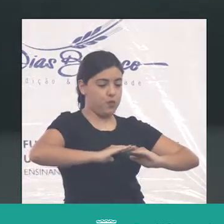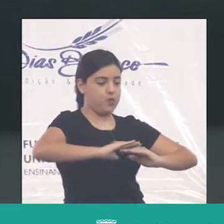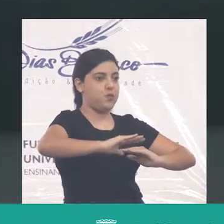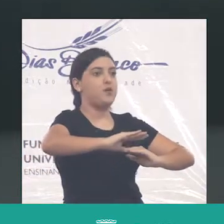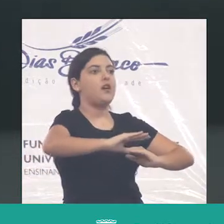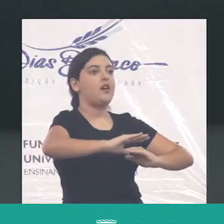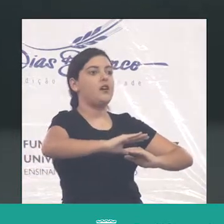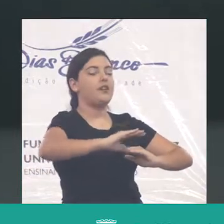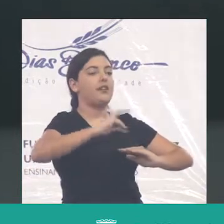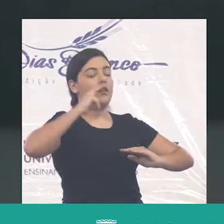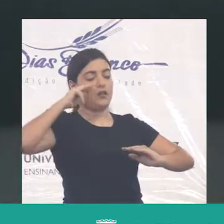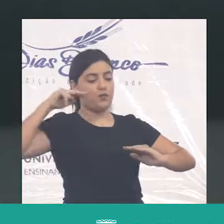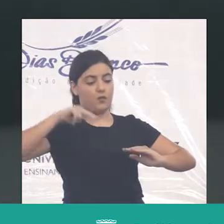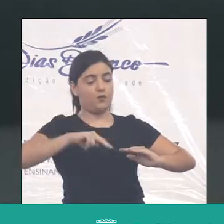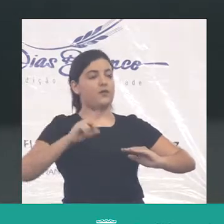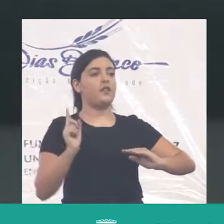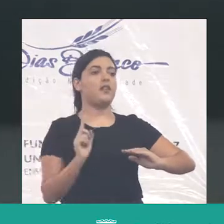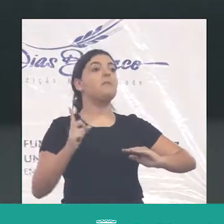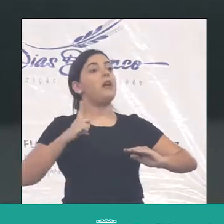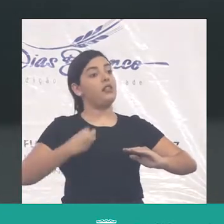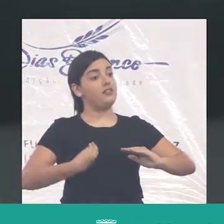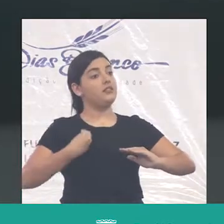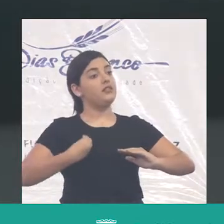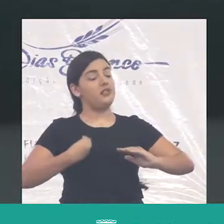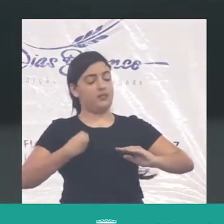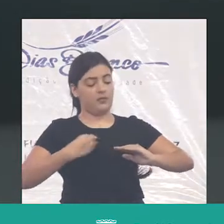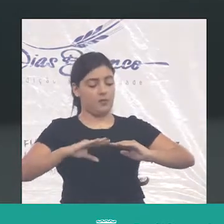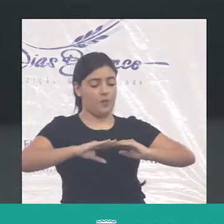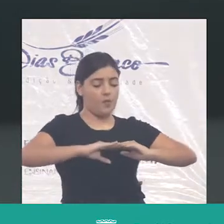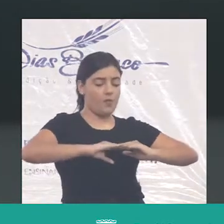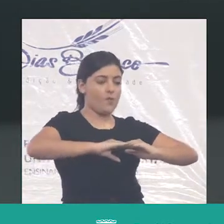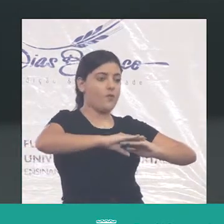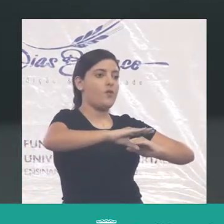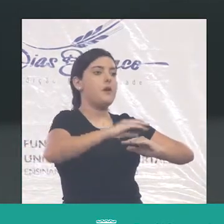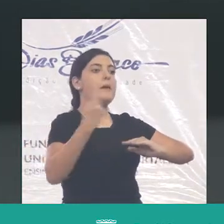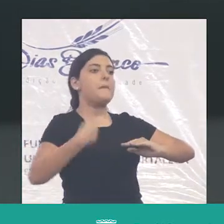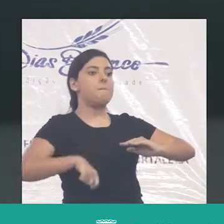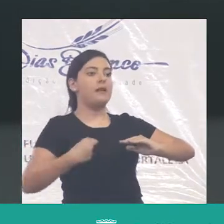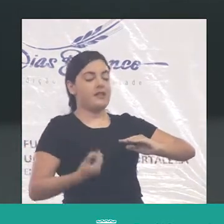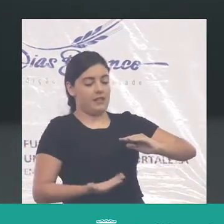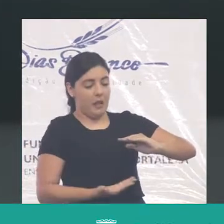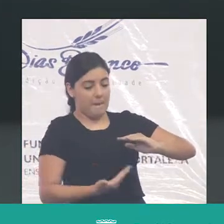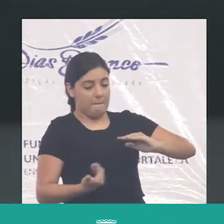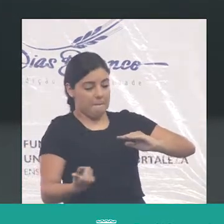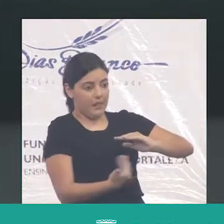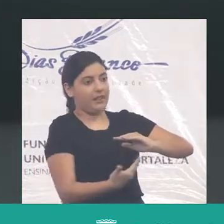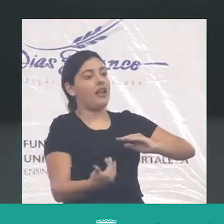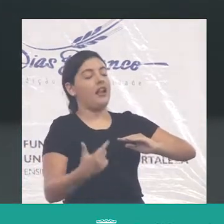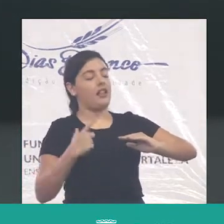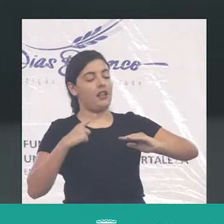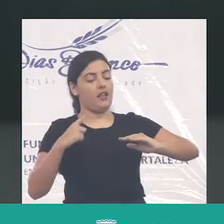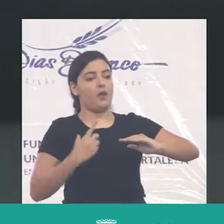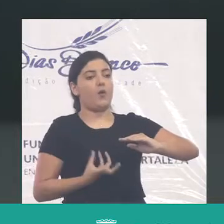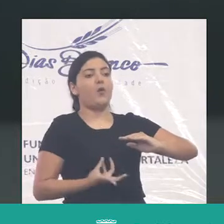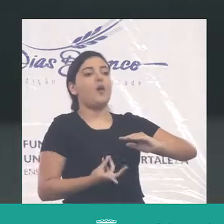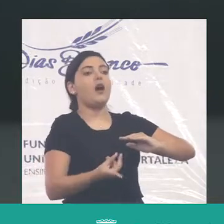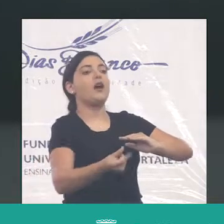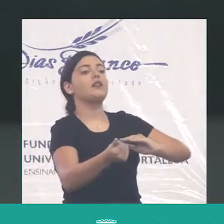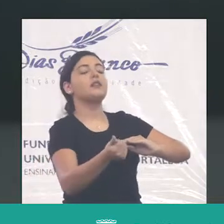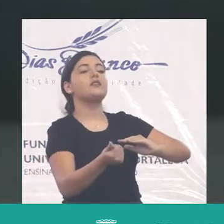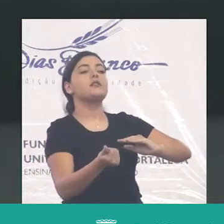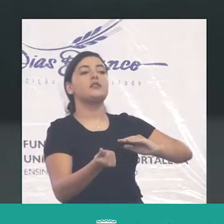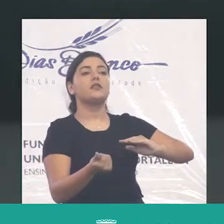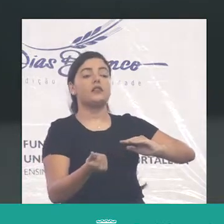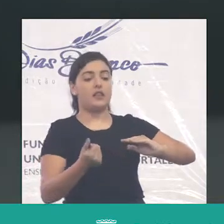baixo aqui, você não está vendo, mas elas estão lá. No chão eu também vou ter que pintar. Eu vou ter que pintar mais quantas por baixo na